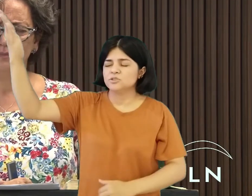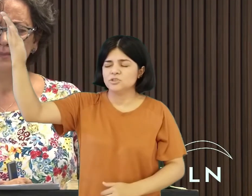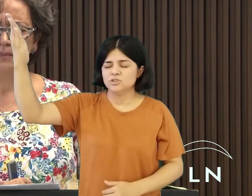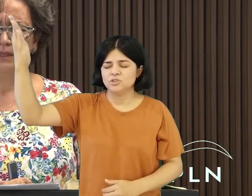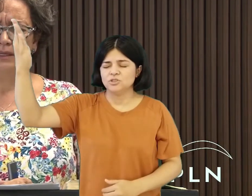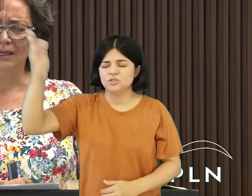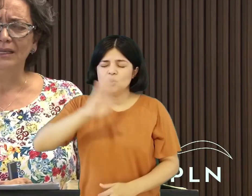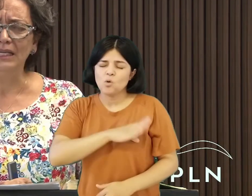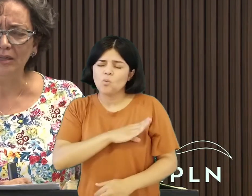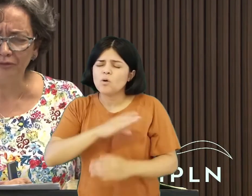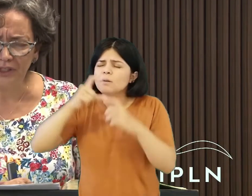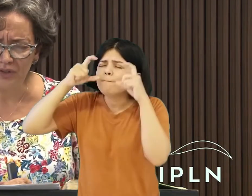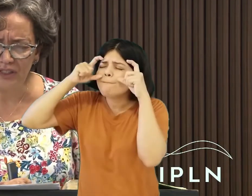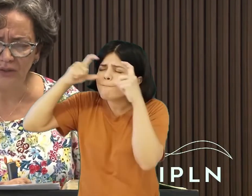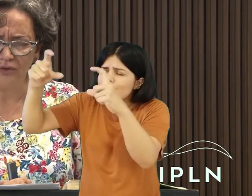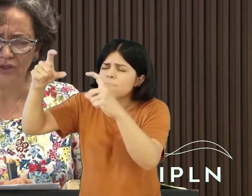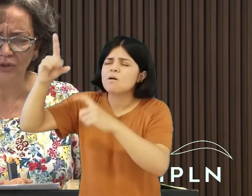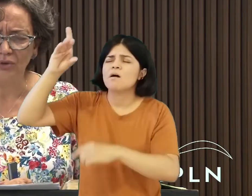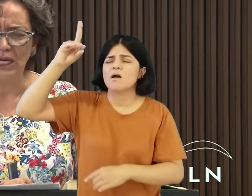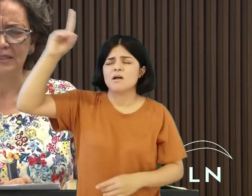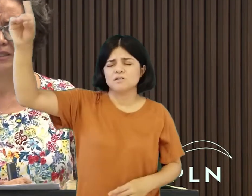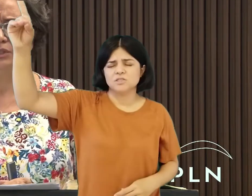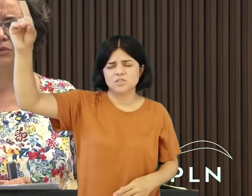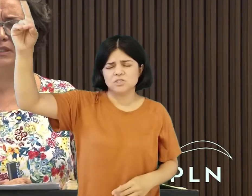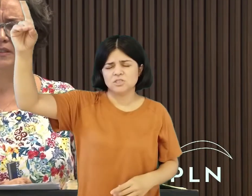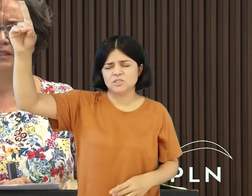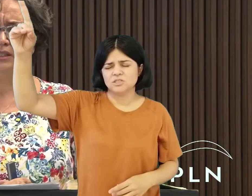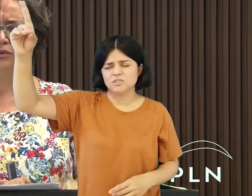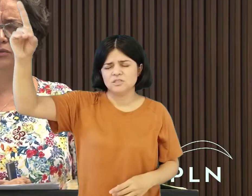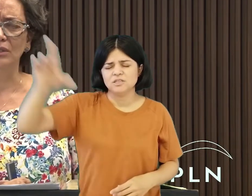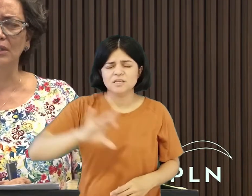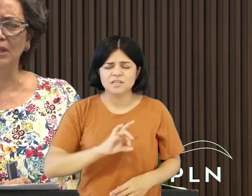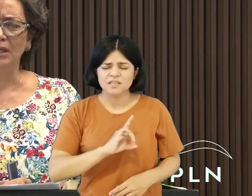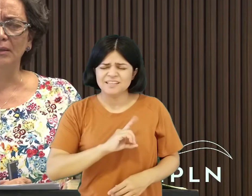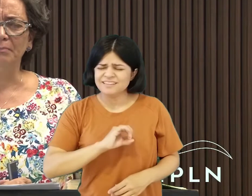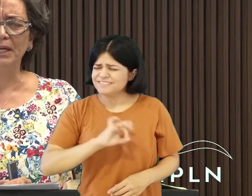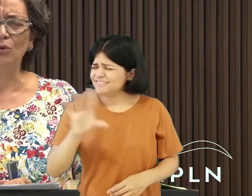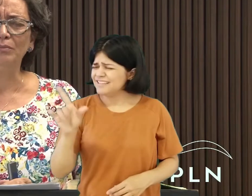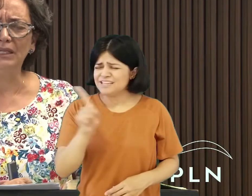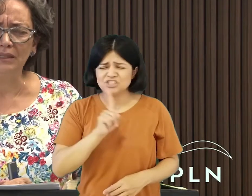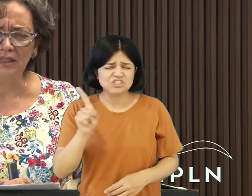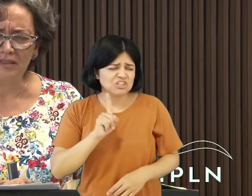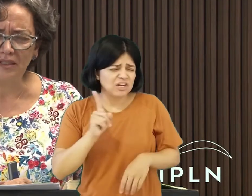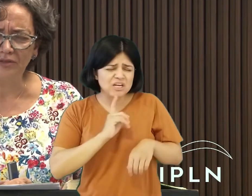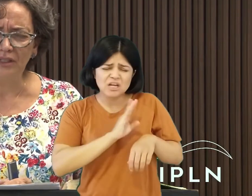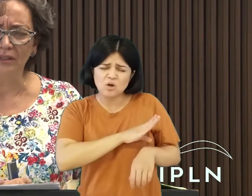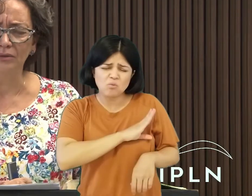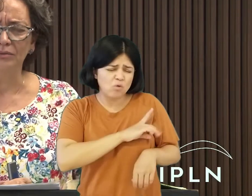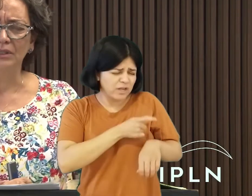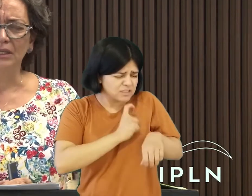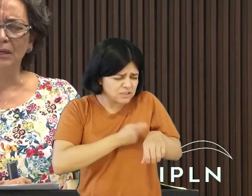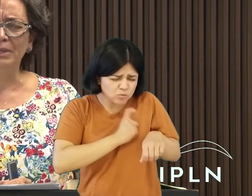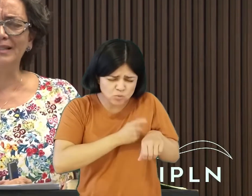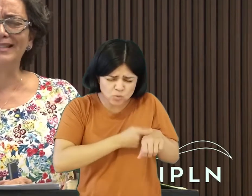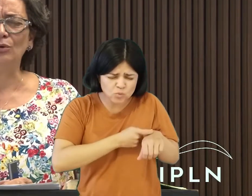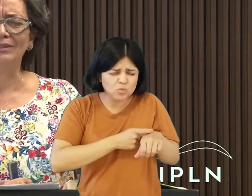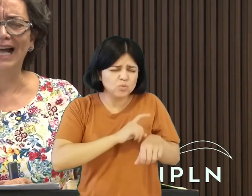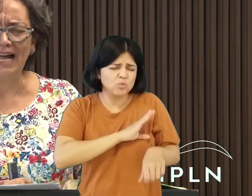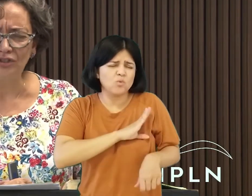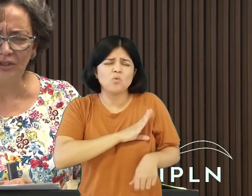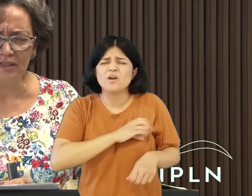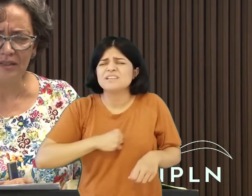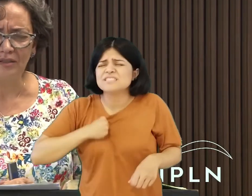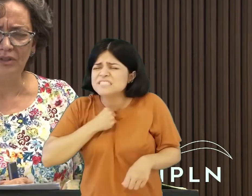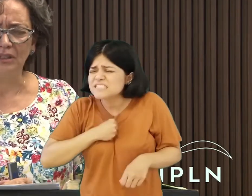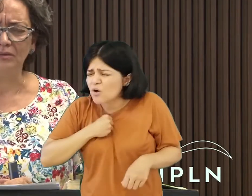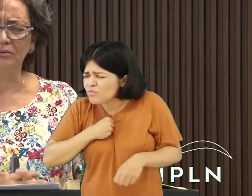fazendo. Livra-nos, Senhor, de teu coração endurecido pela comida da escravidão, pela